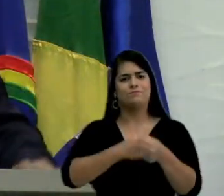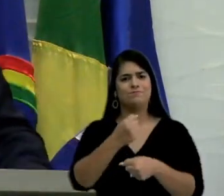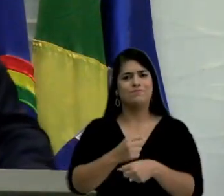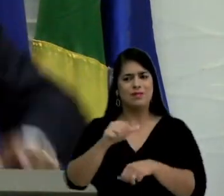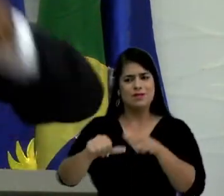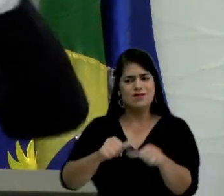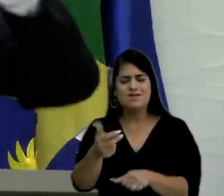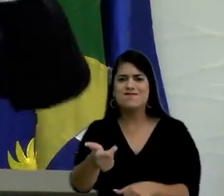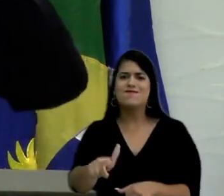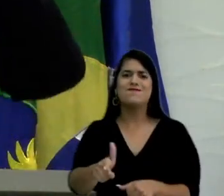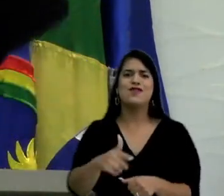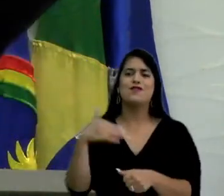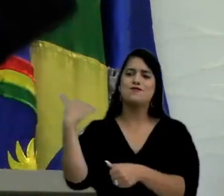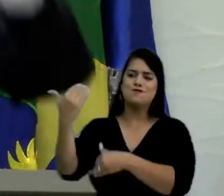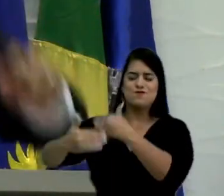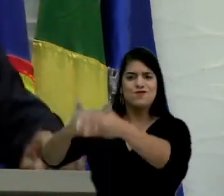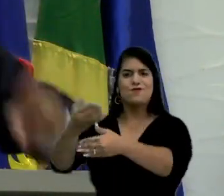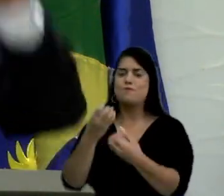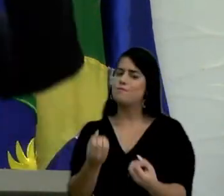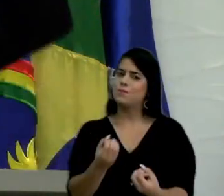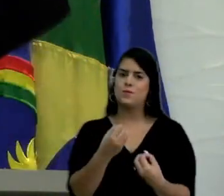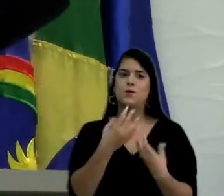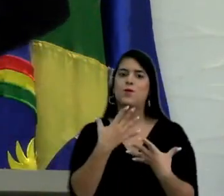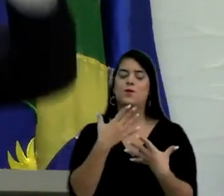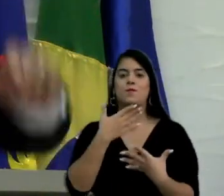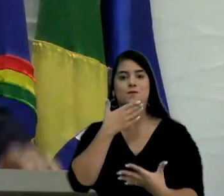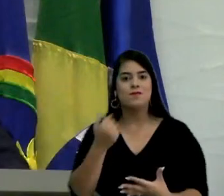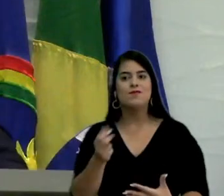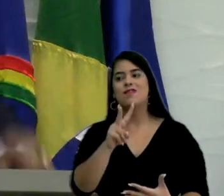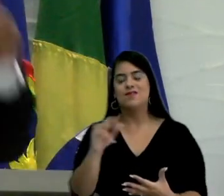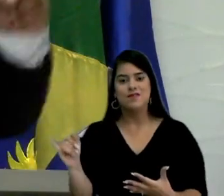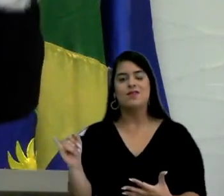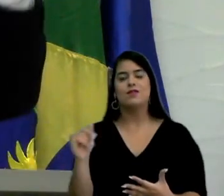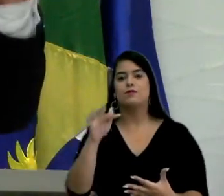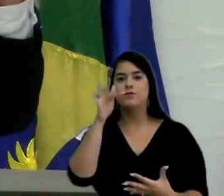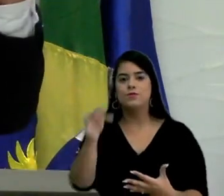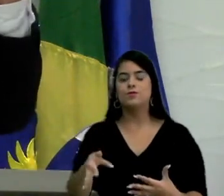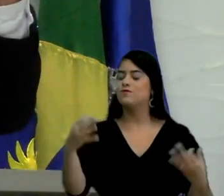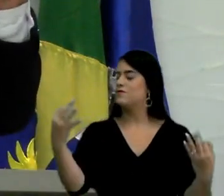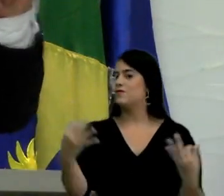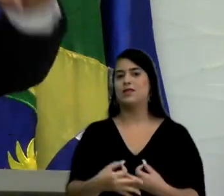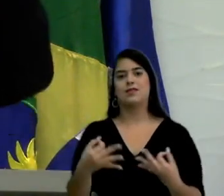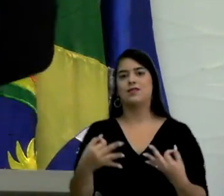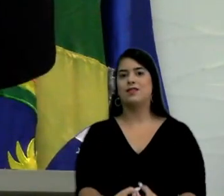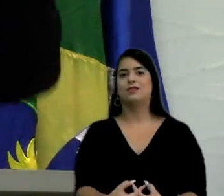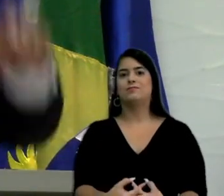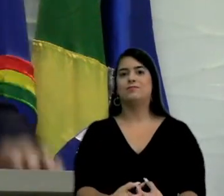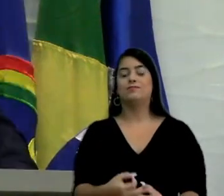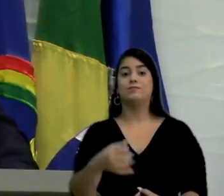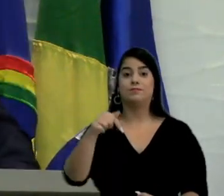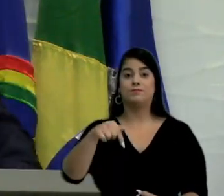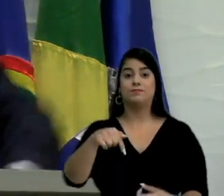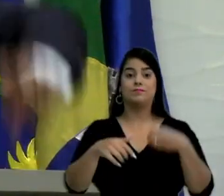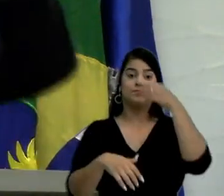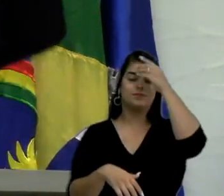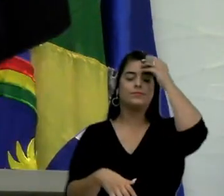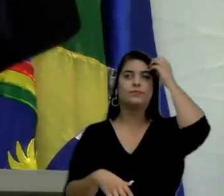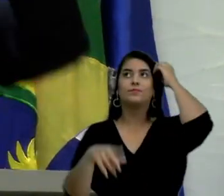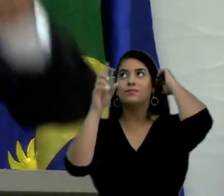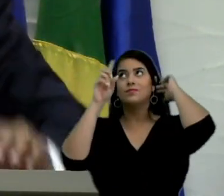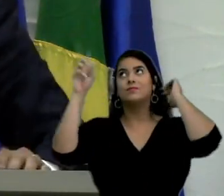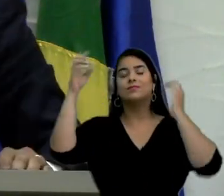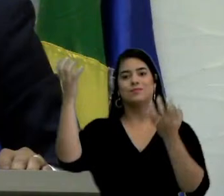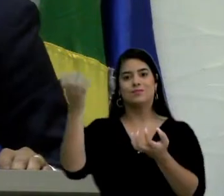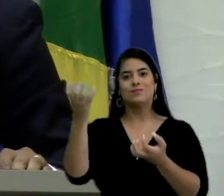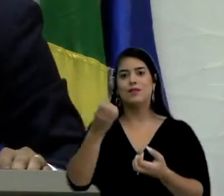continuar continuar com o que que tá bom e vai melhorar mais pode ter certeza que aqui se Deus quiser